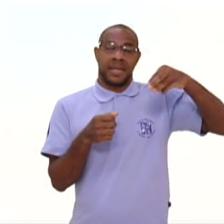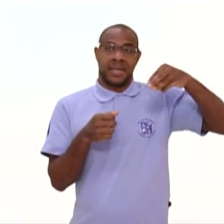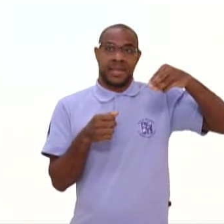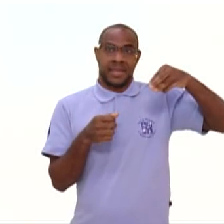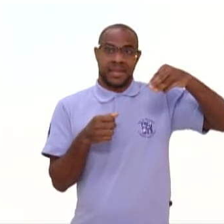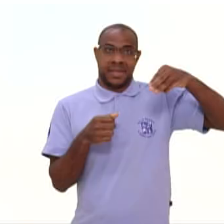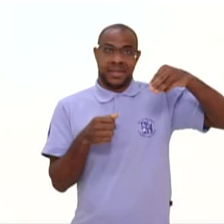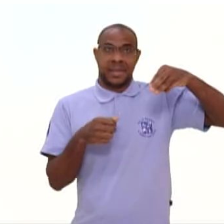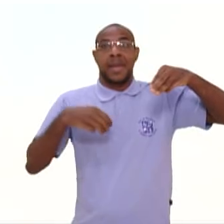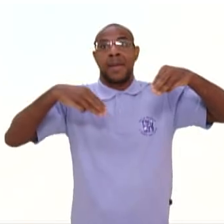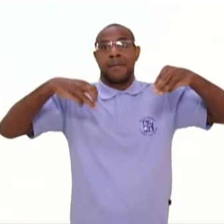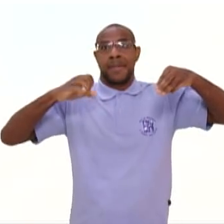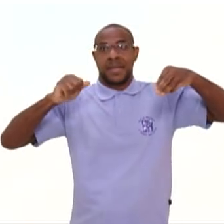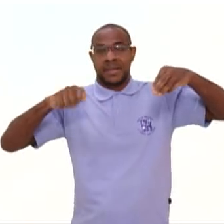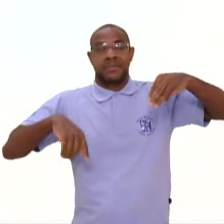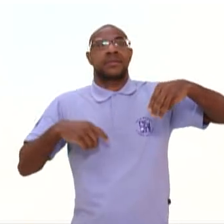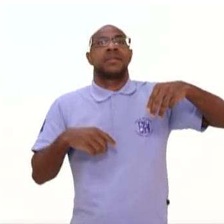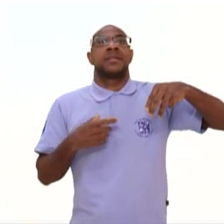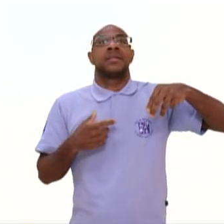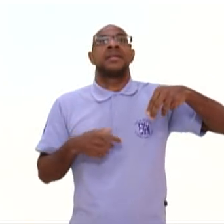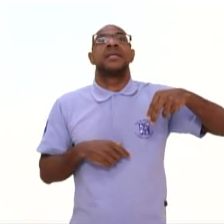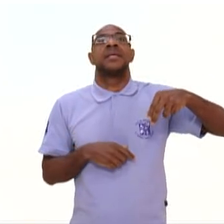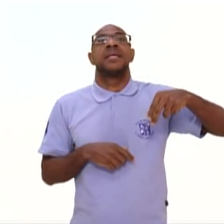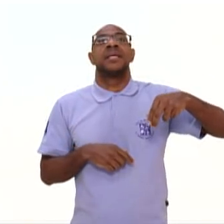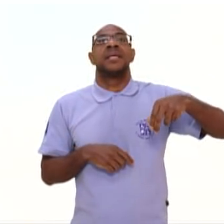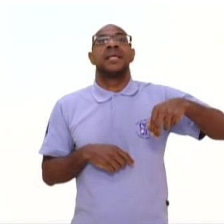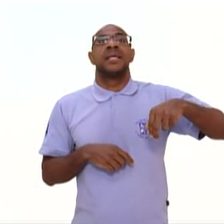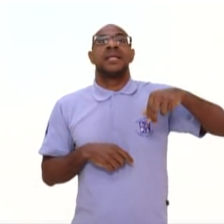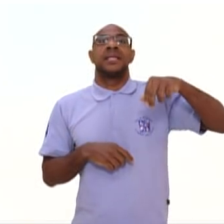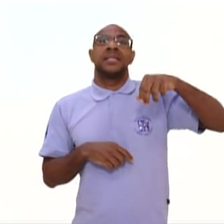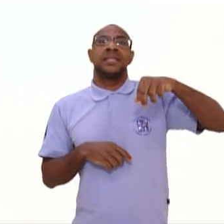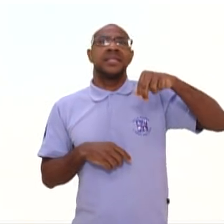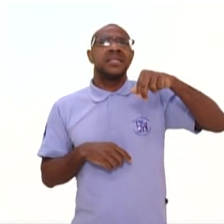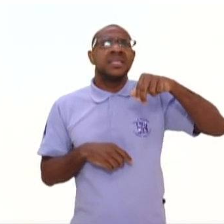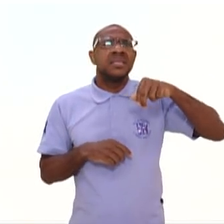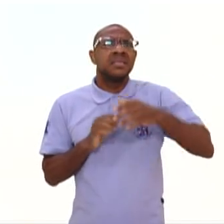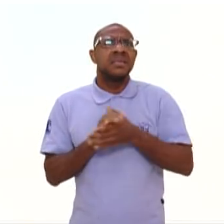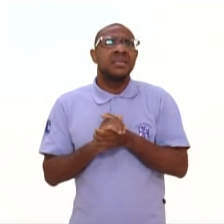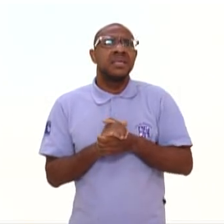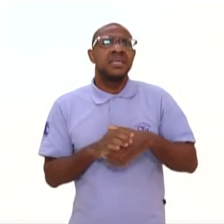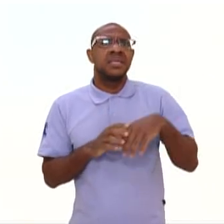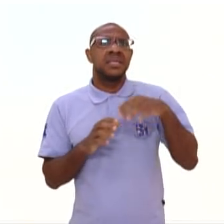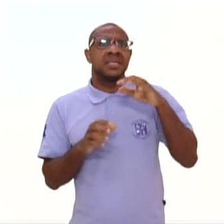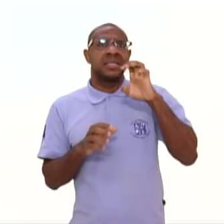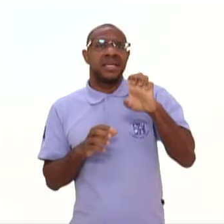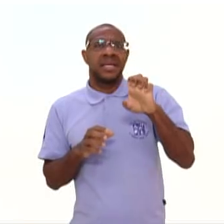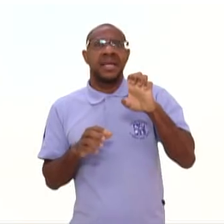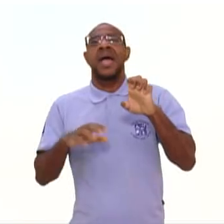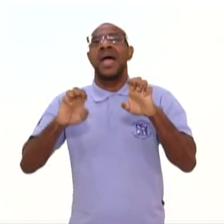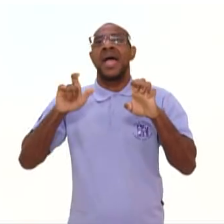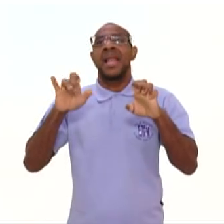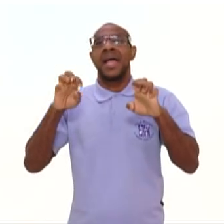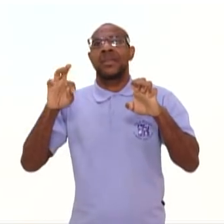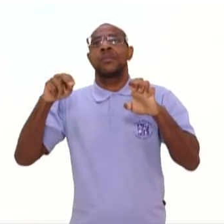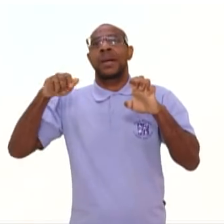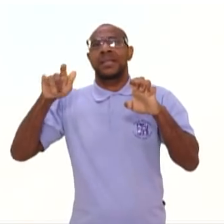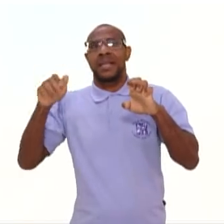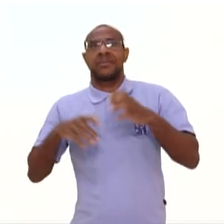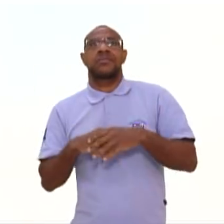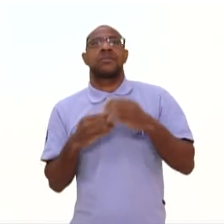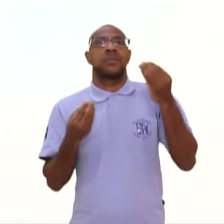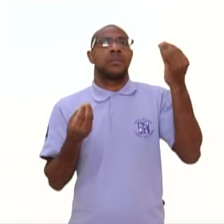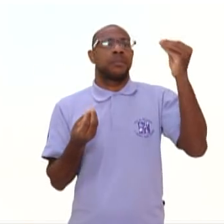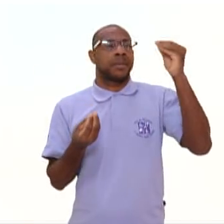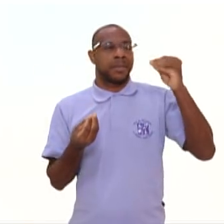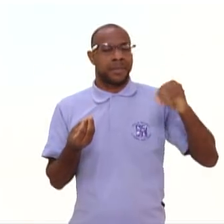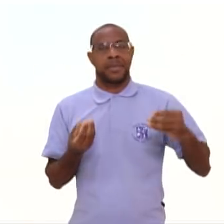ondas do tipo mecânica e E para as ondas do tipo eletromagnética. Então vamos às nossas opções. Primeira delas,